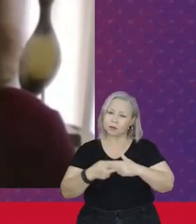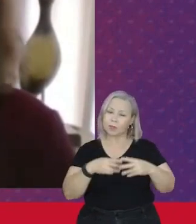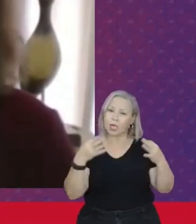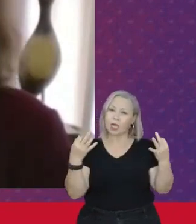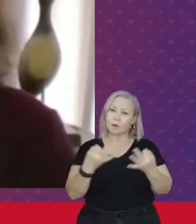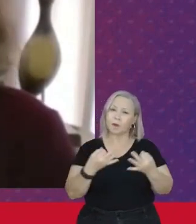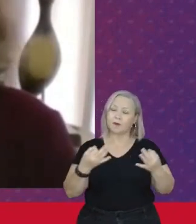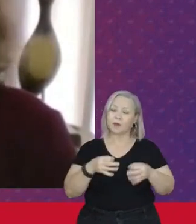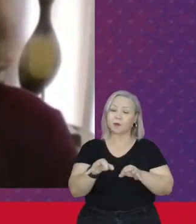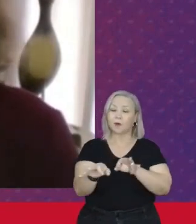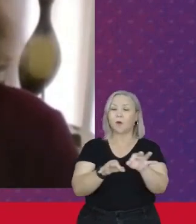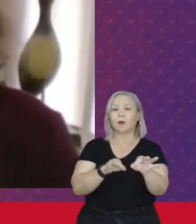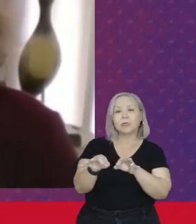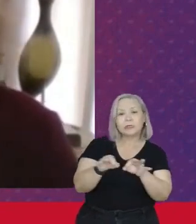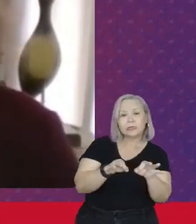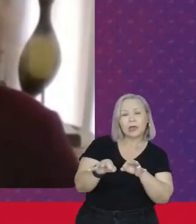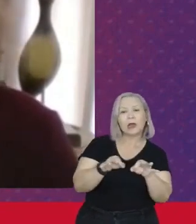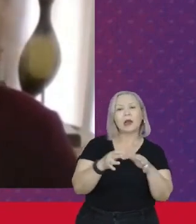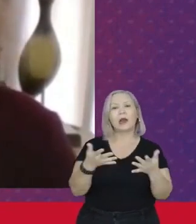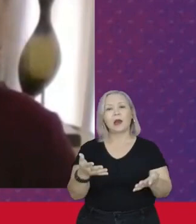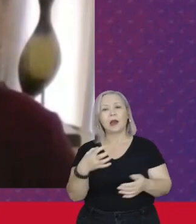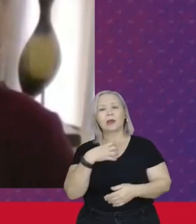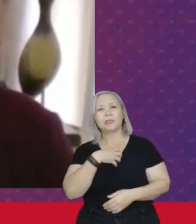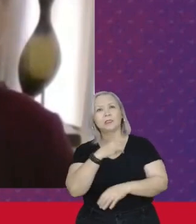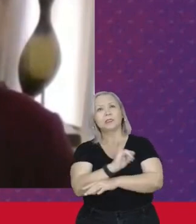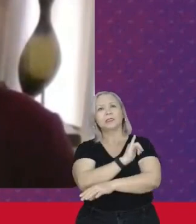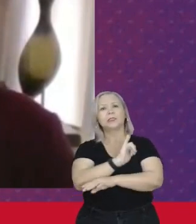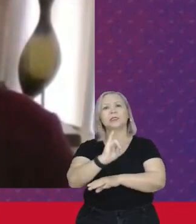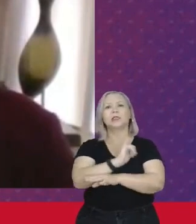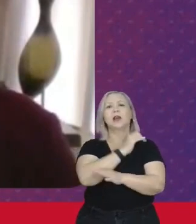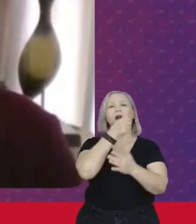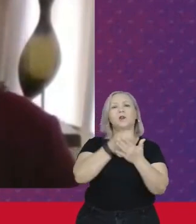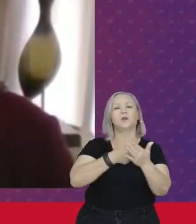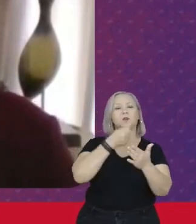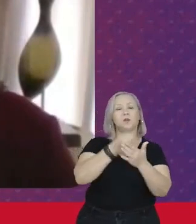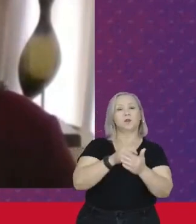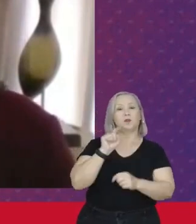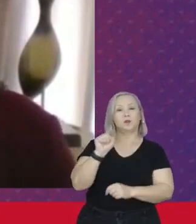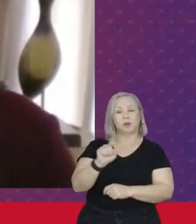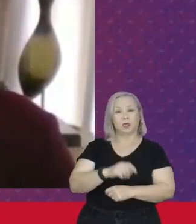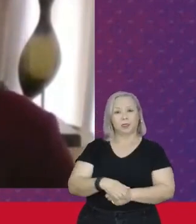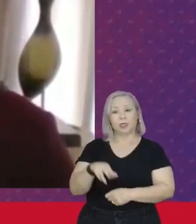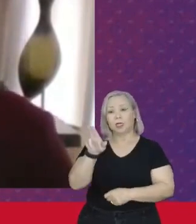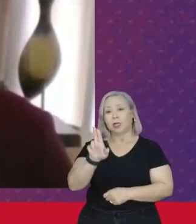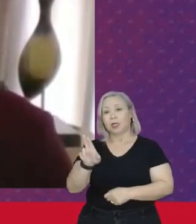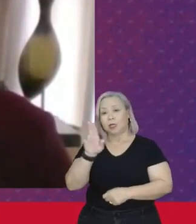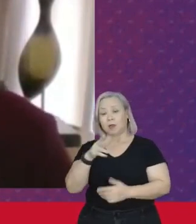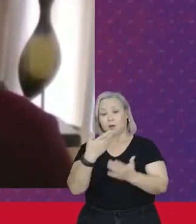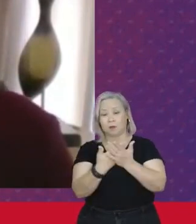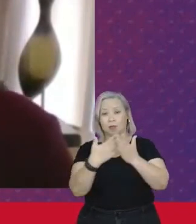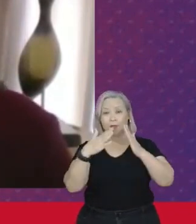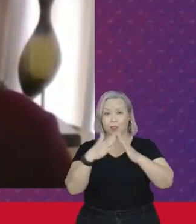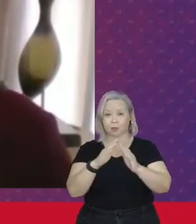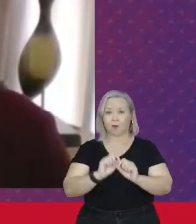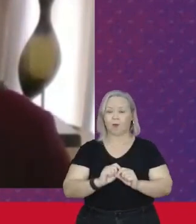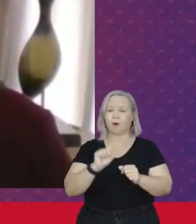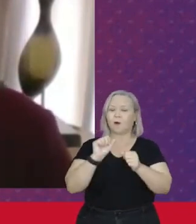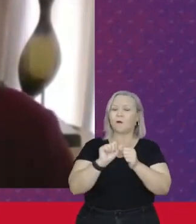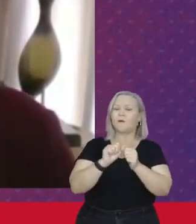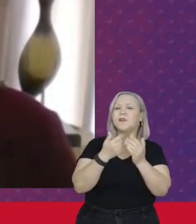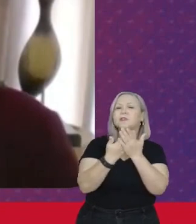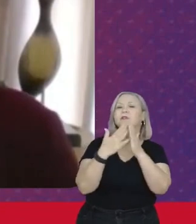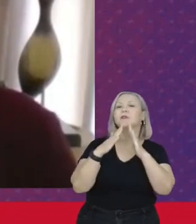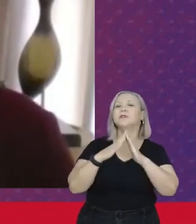forma organizada, de forma estratégica, lute por ele, que é usar a escola, fazer da